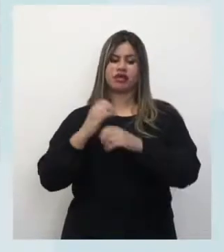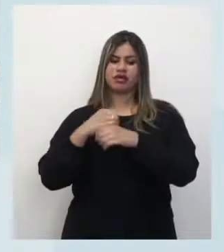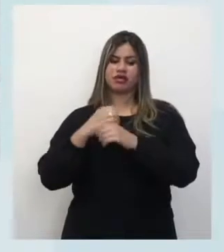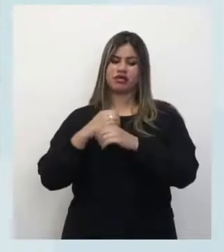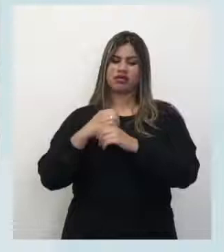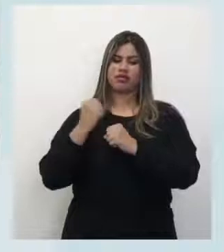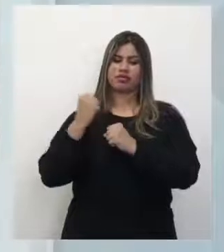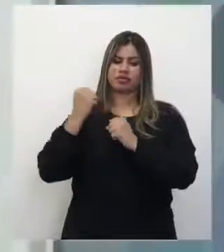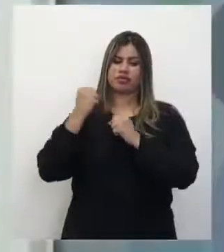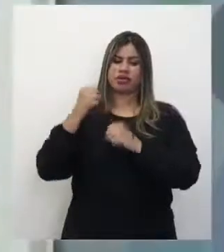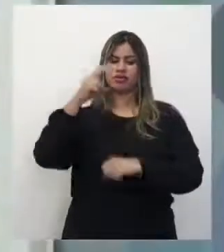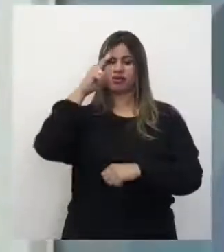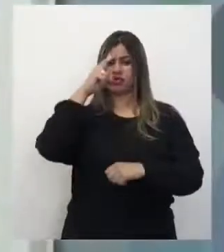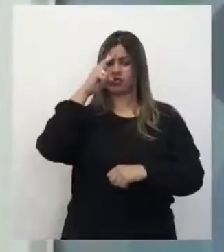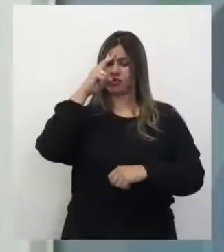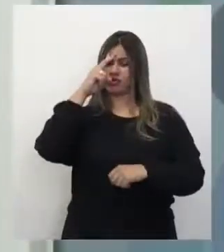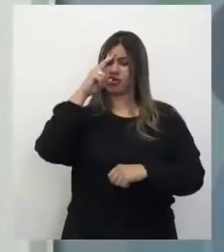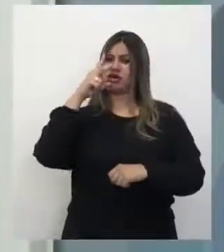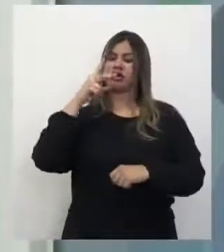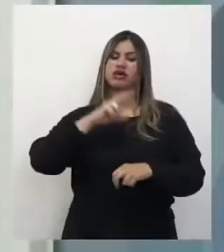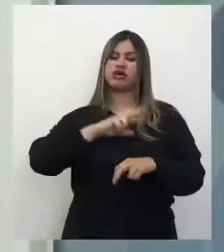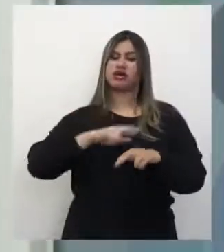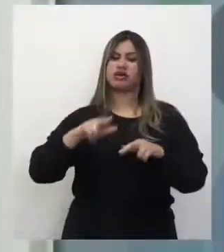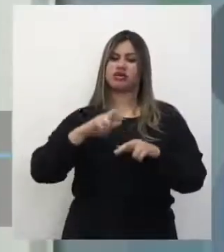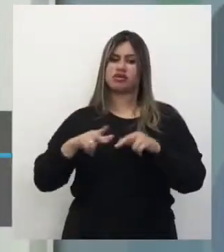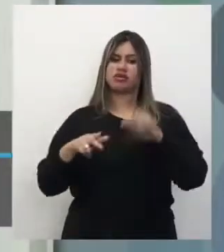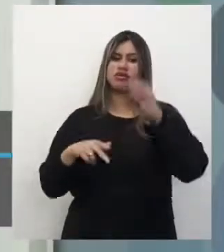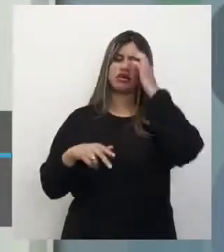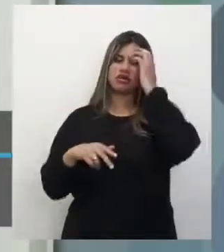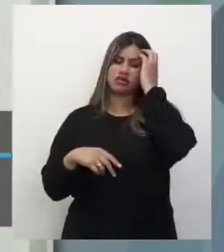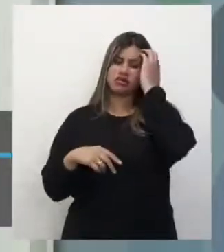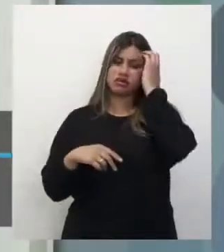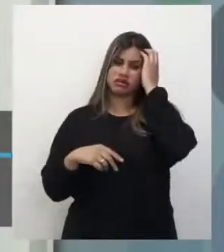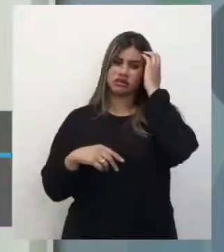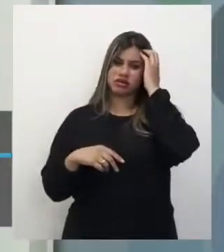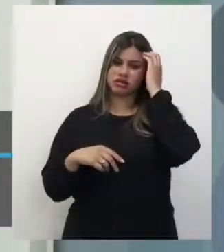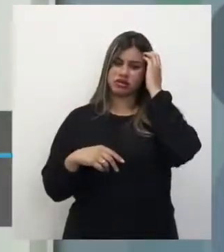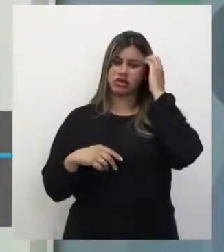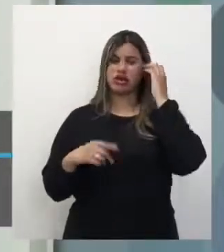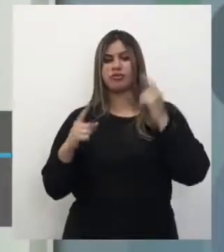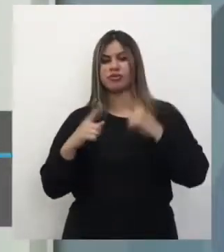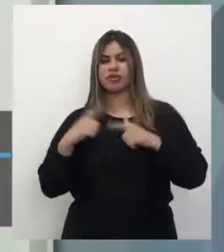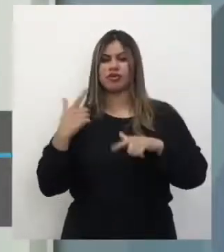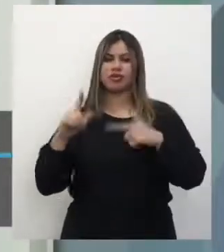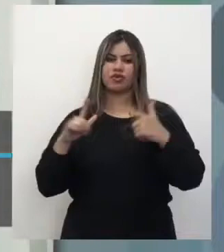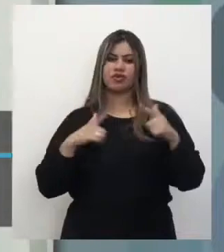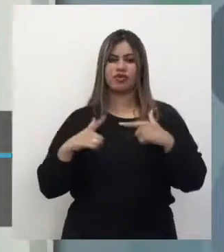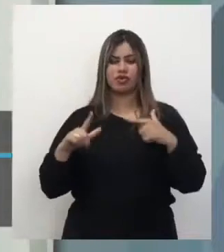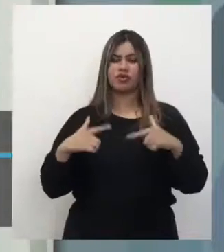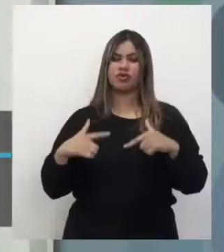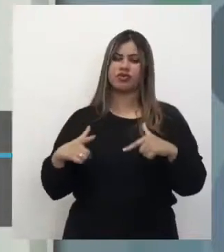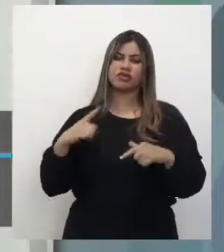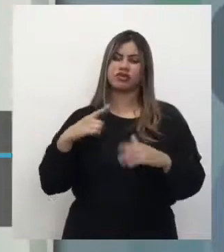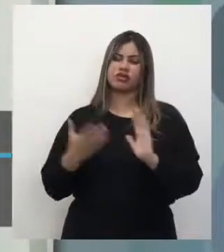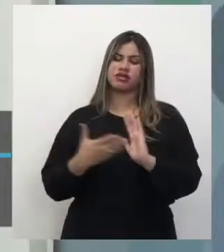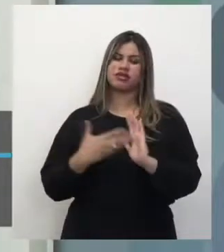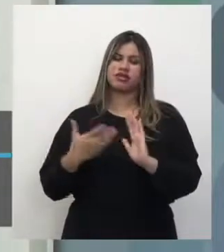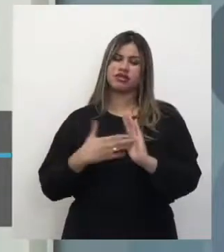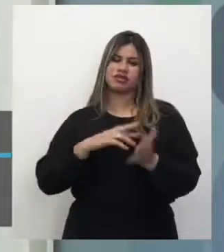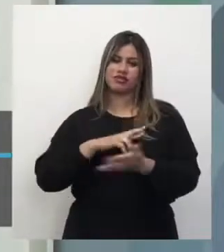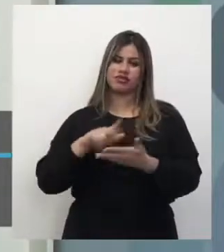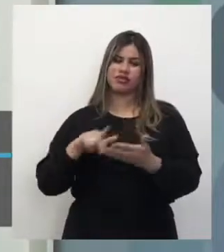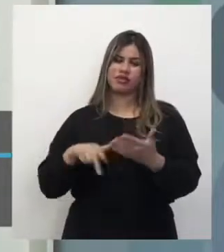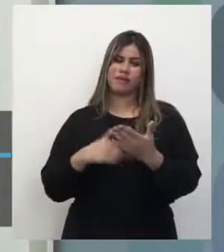outras obras aí que merecem menção do Foucault, volto a dizer, entre outras, sem fazer demérito das obras, das